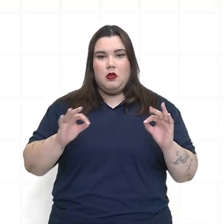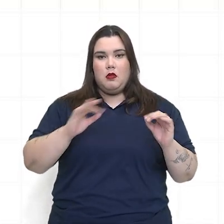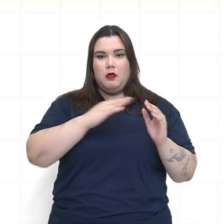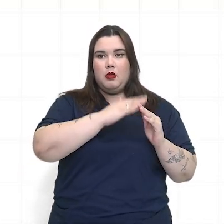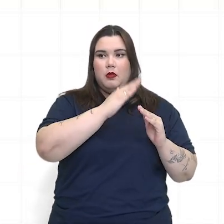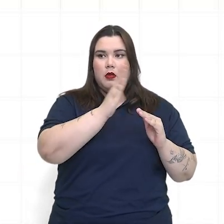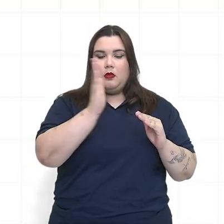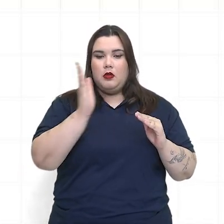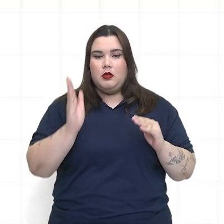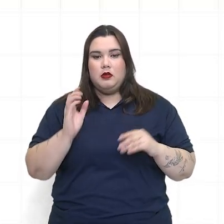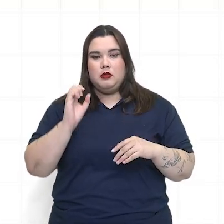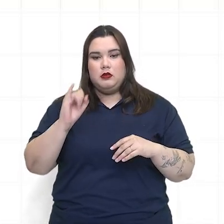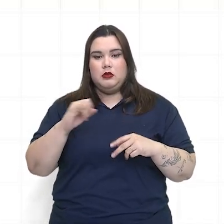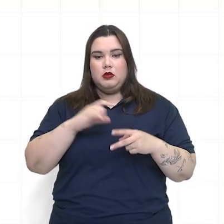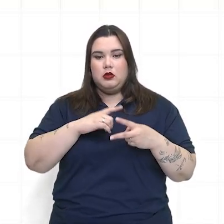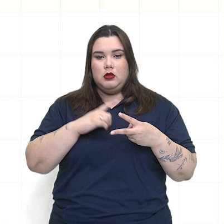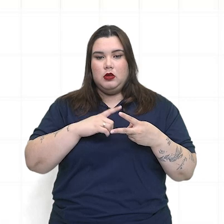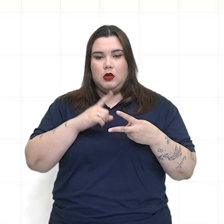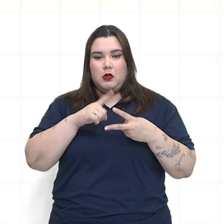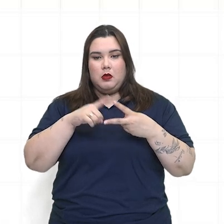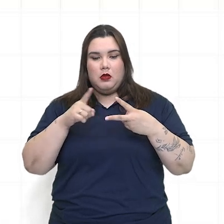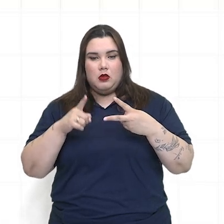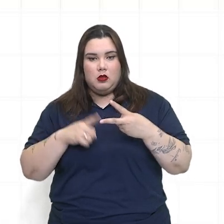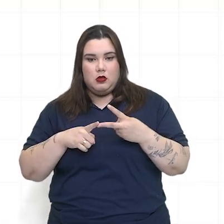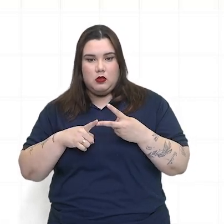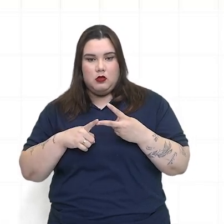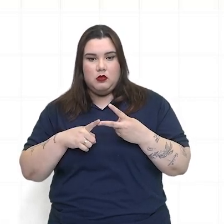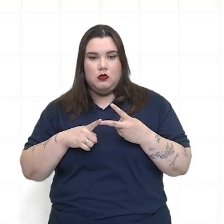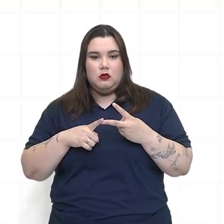Mesmo que a gente tivesse um ângulo aqui, ó,